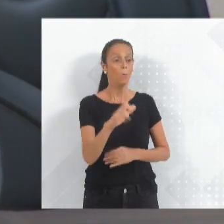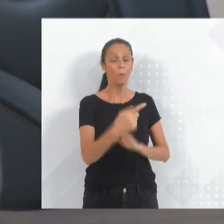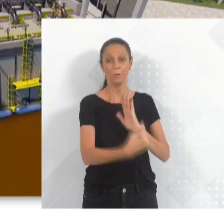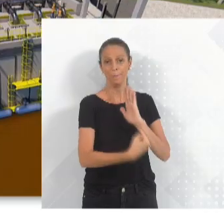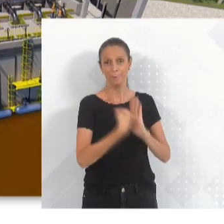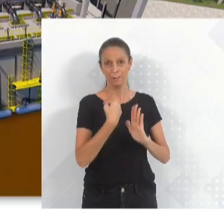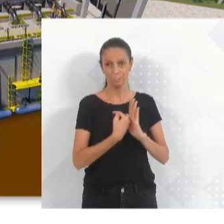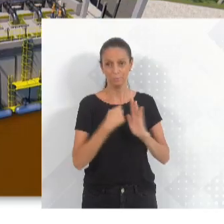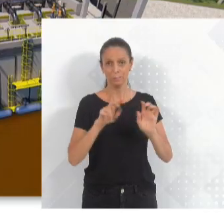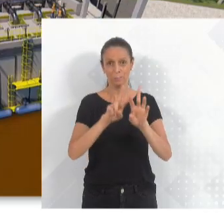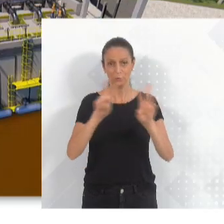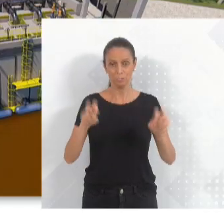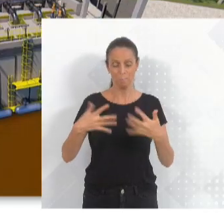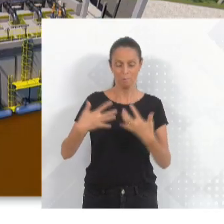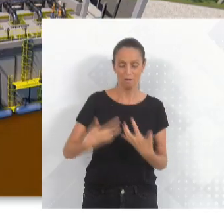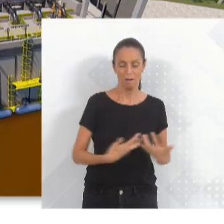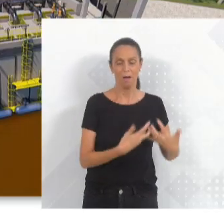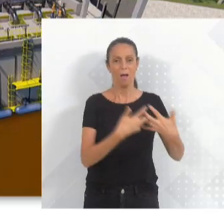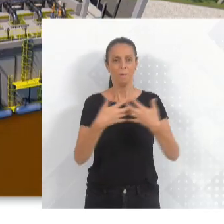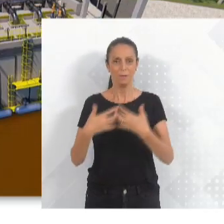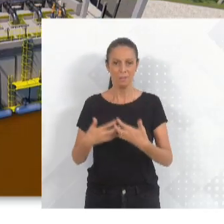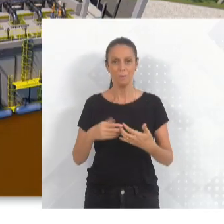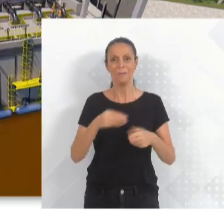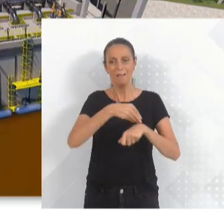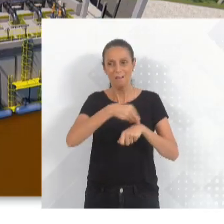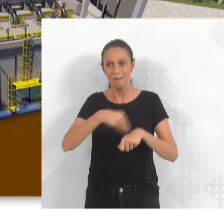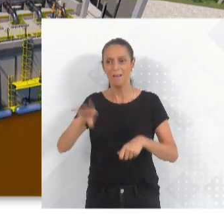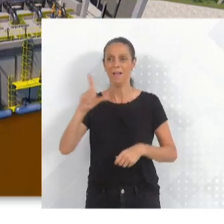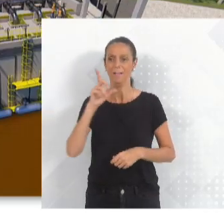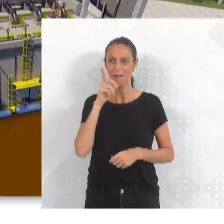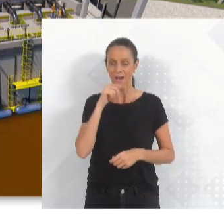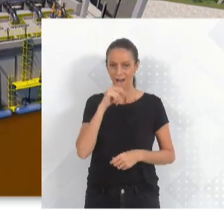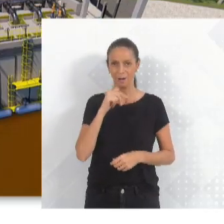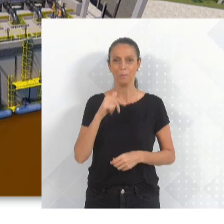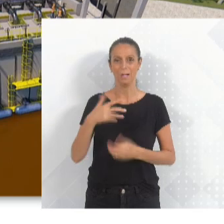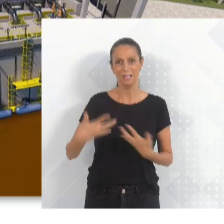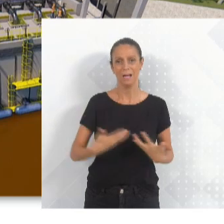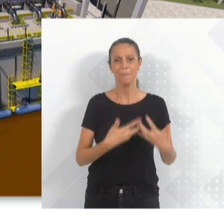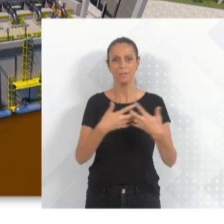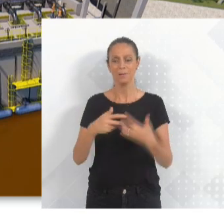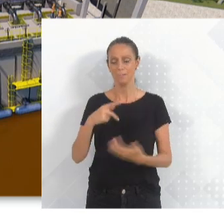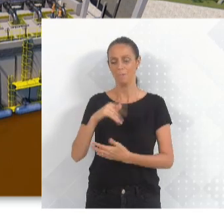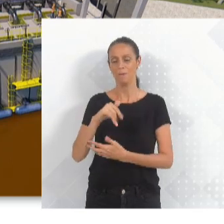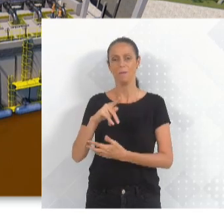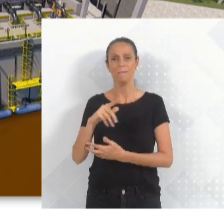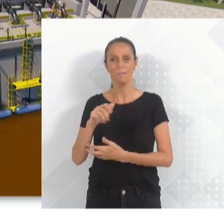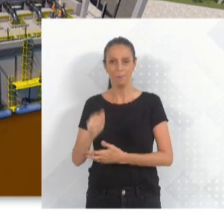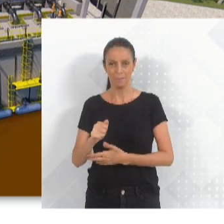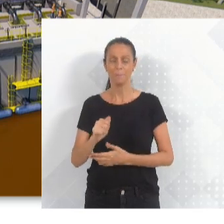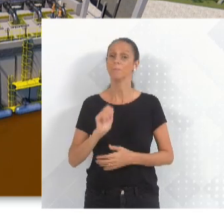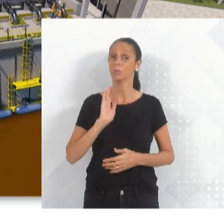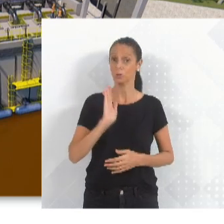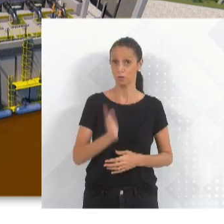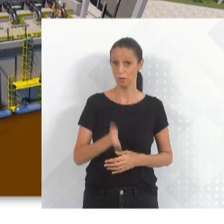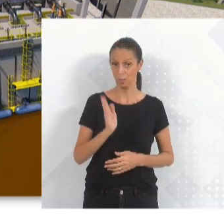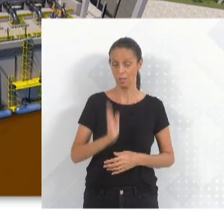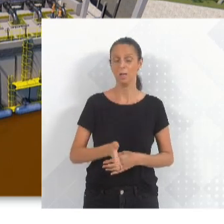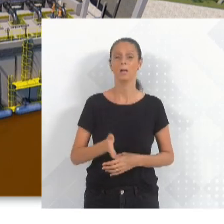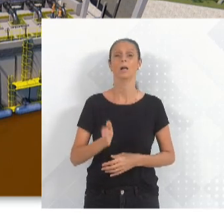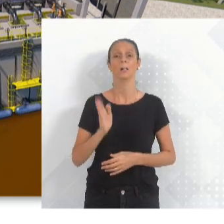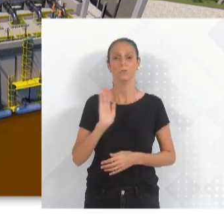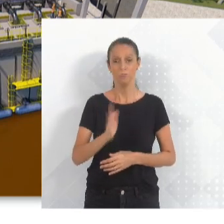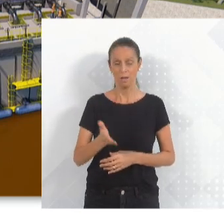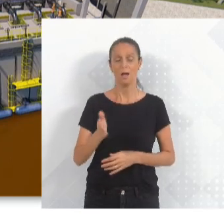daqui a dois slides ali vai aparecer, de que já foram publicados a